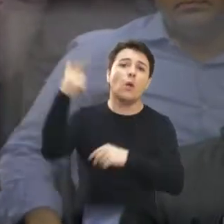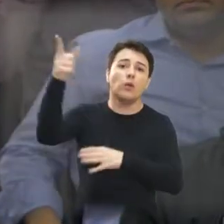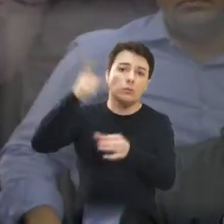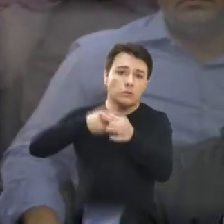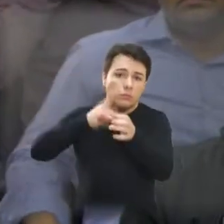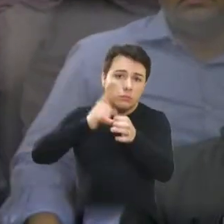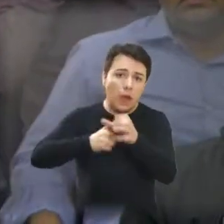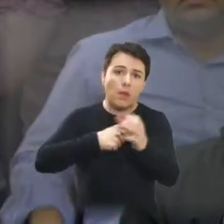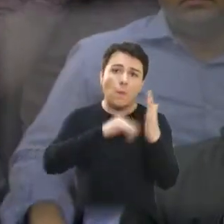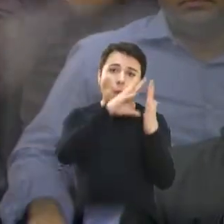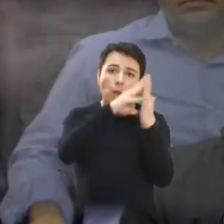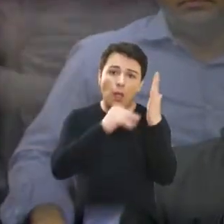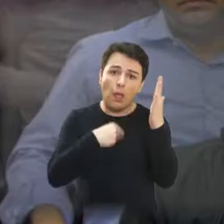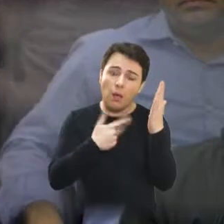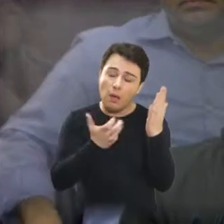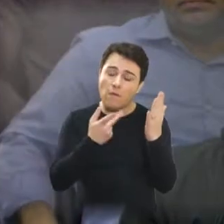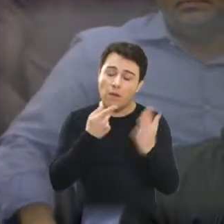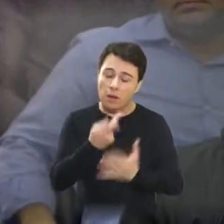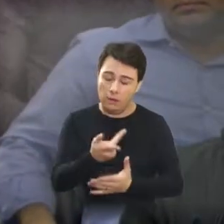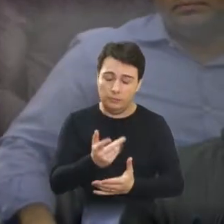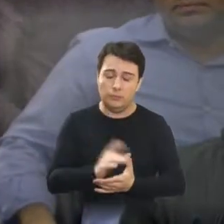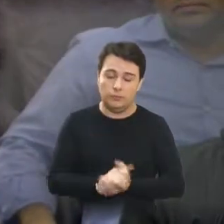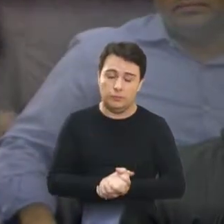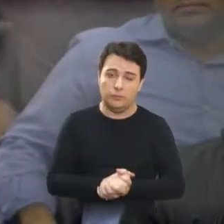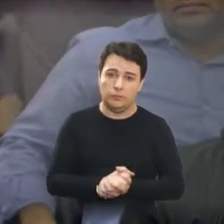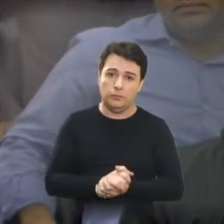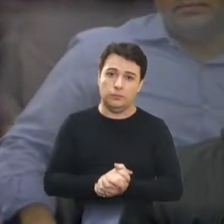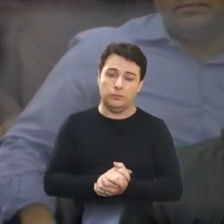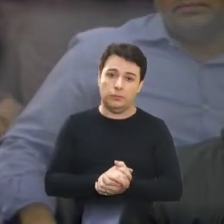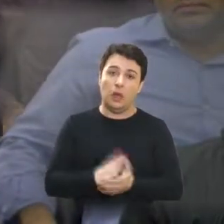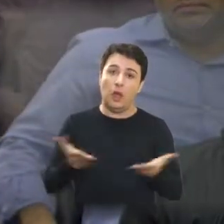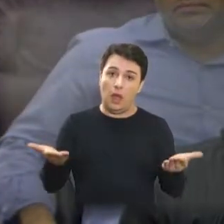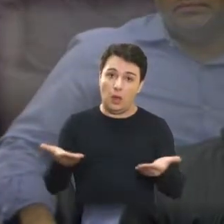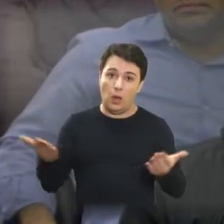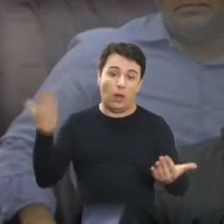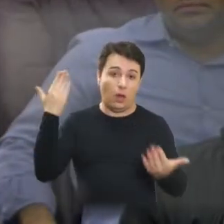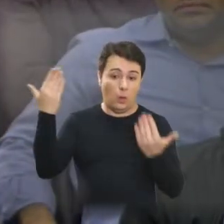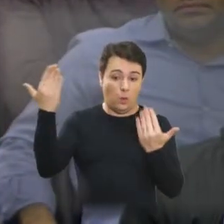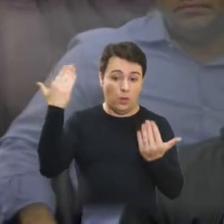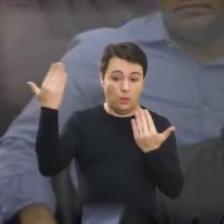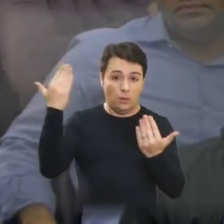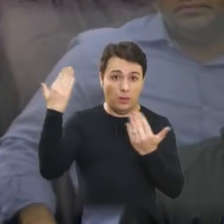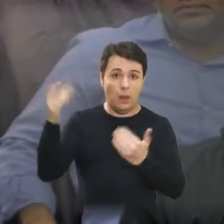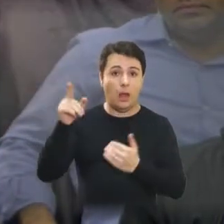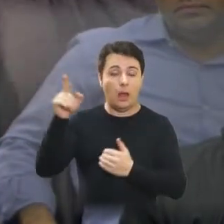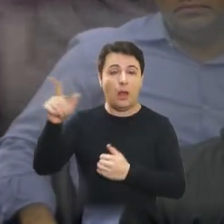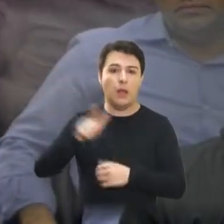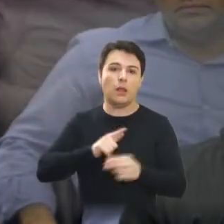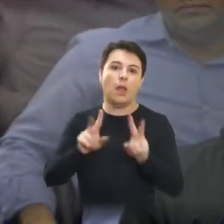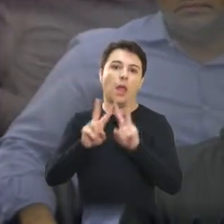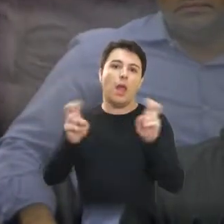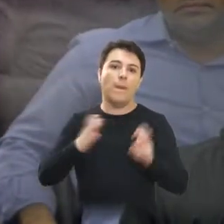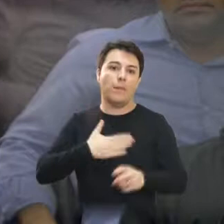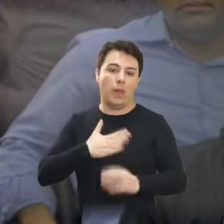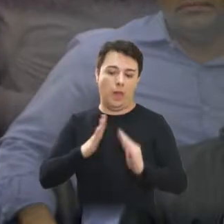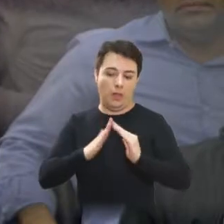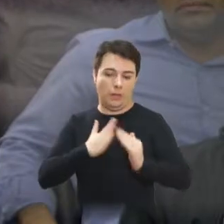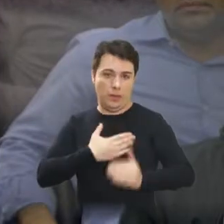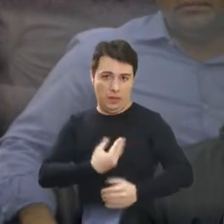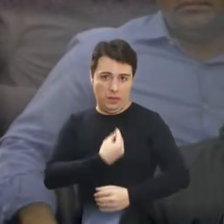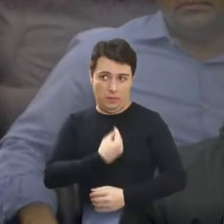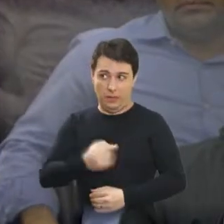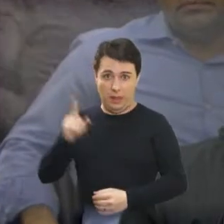grandes exemplos. Tá? Eu acho que a analogia que foi feita no Minha Casa Minha Vida, no Seu Me Dei,